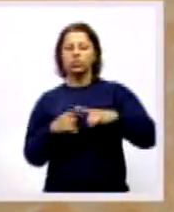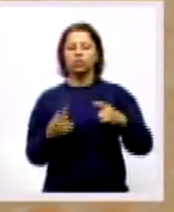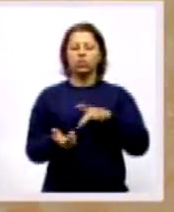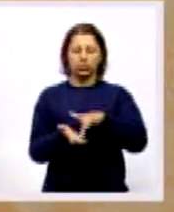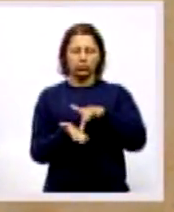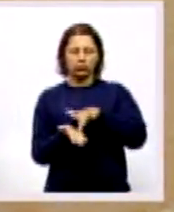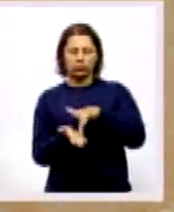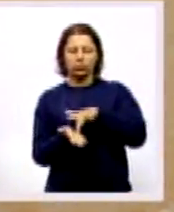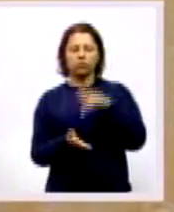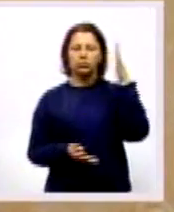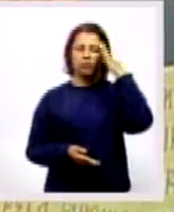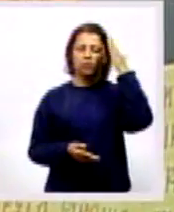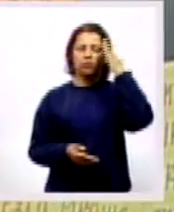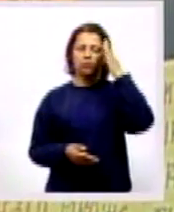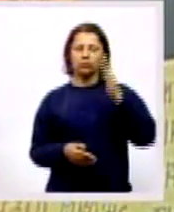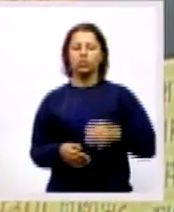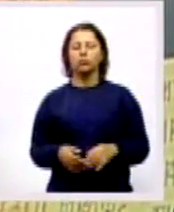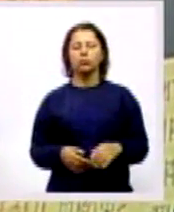sabe.